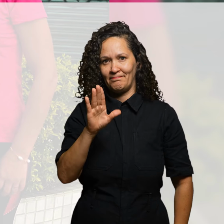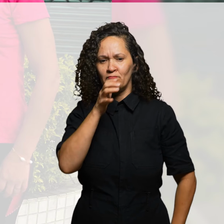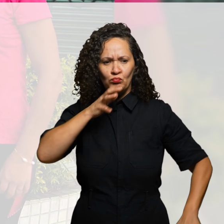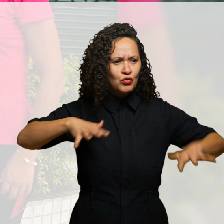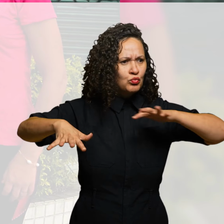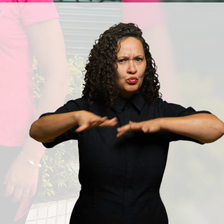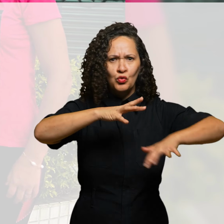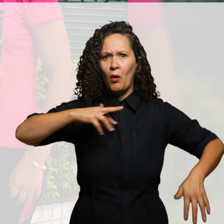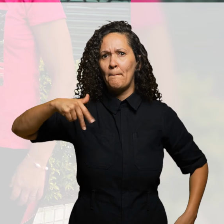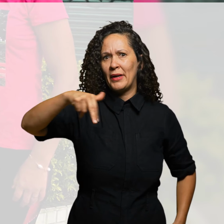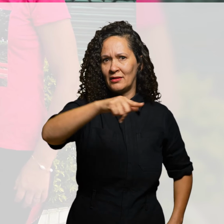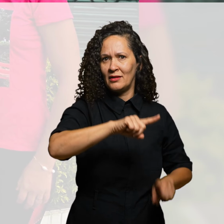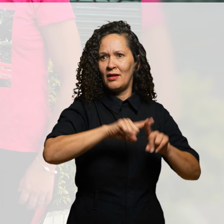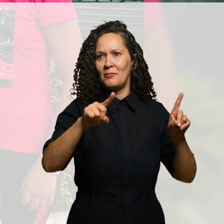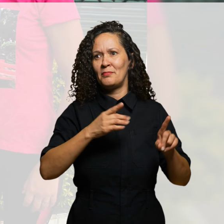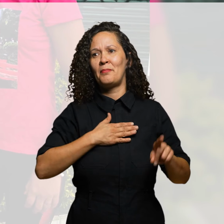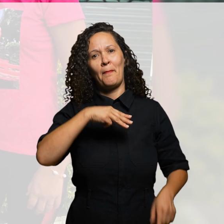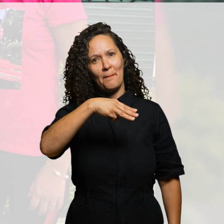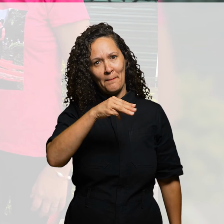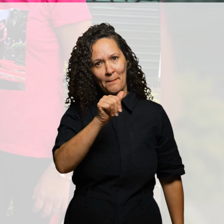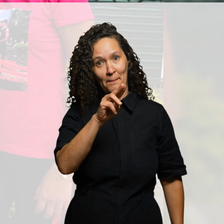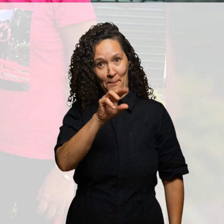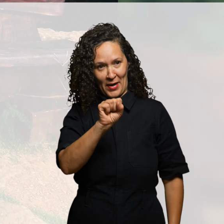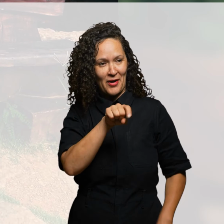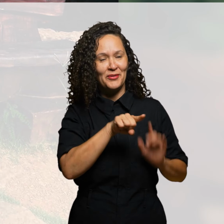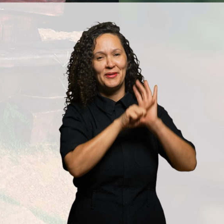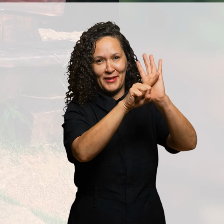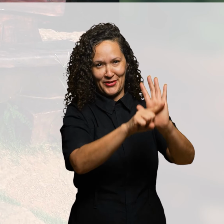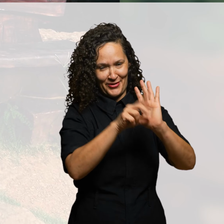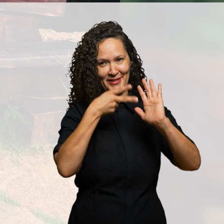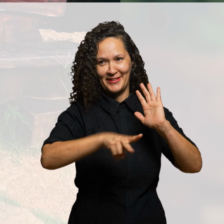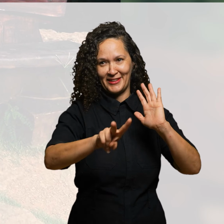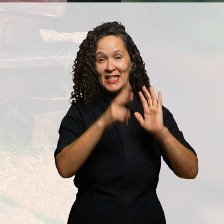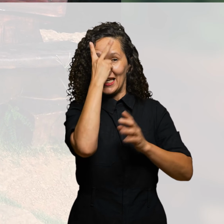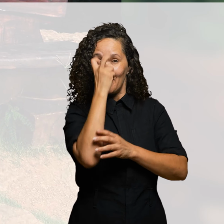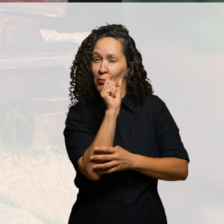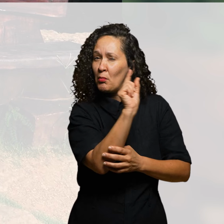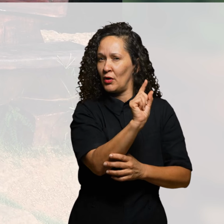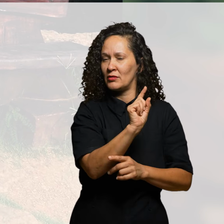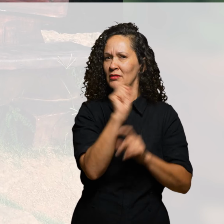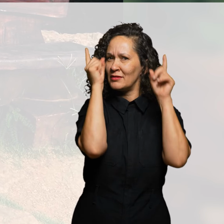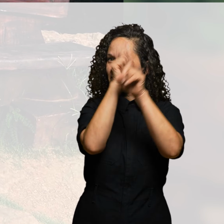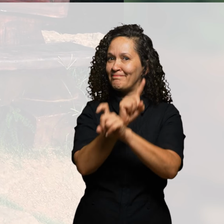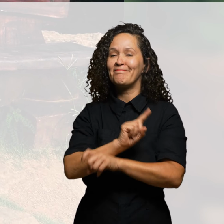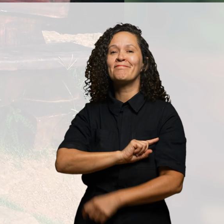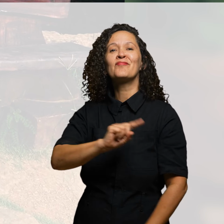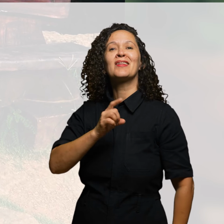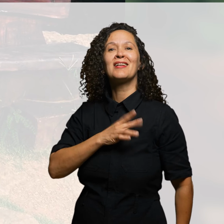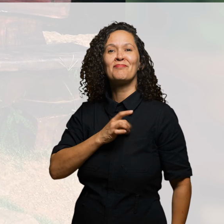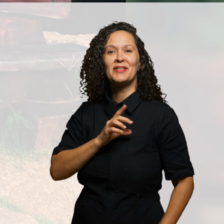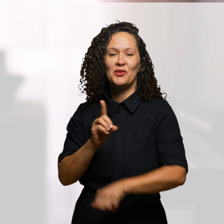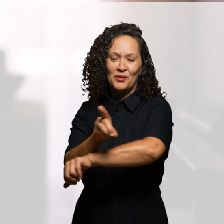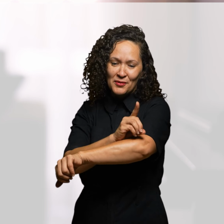mobilidade, mas aí eu tenho o Marcos que sempre me ajuda, como ele é baixa visão. Mas eu tenho, não é nem dificuldade, é medo, porque